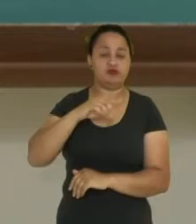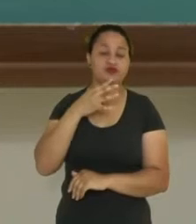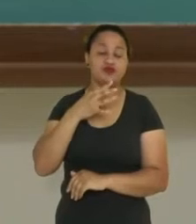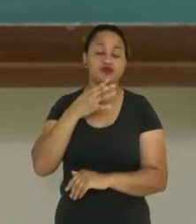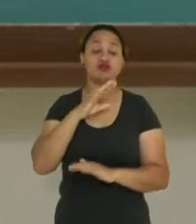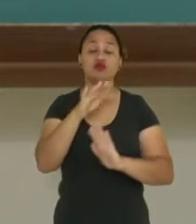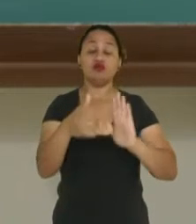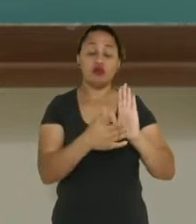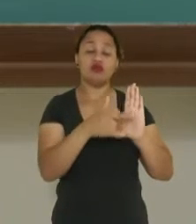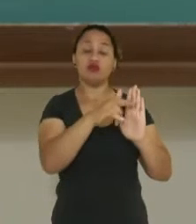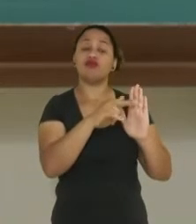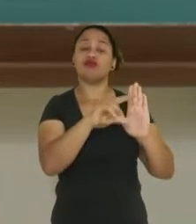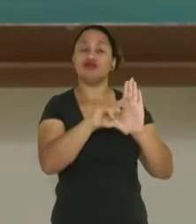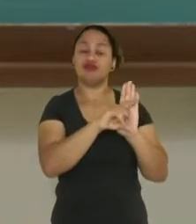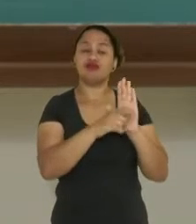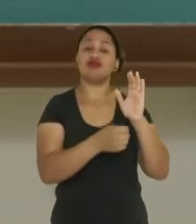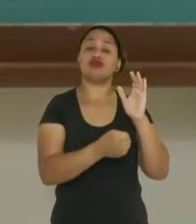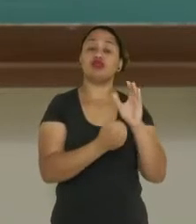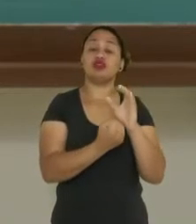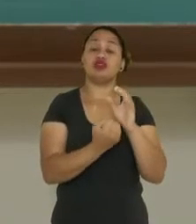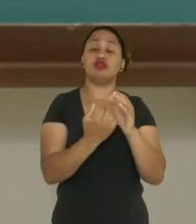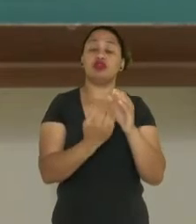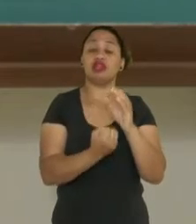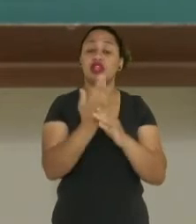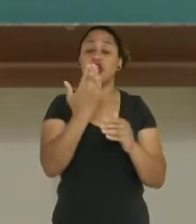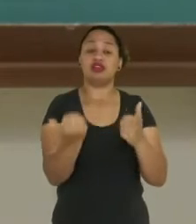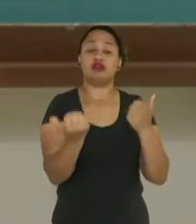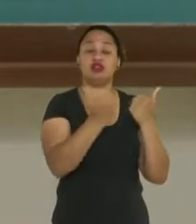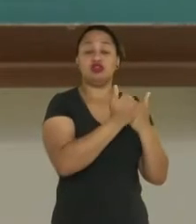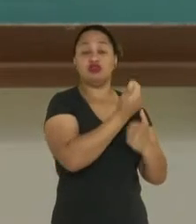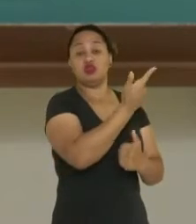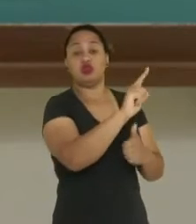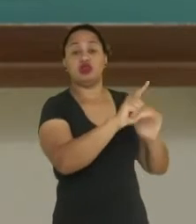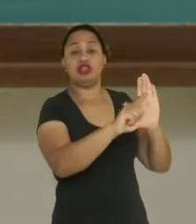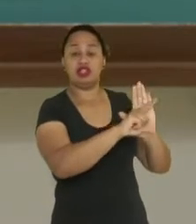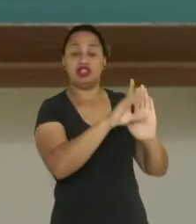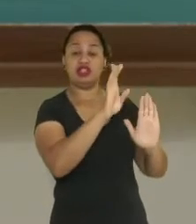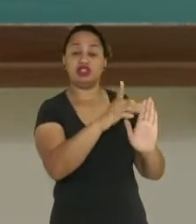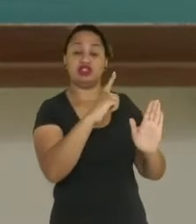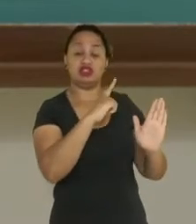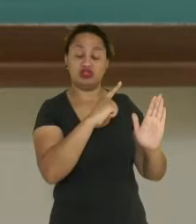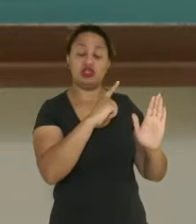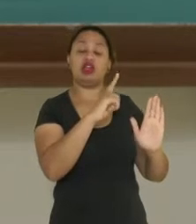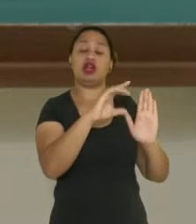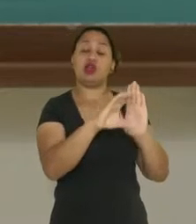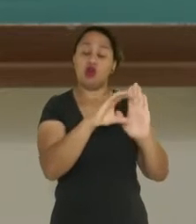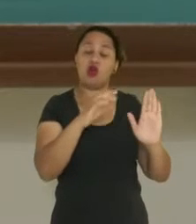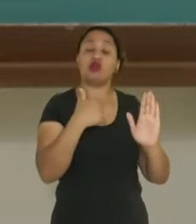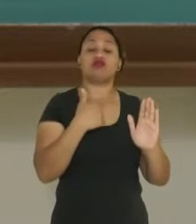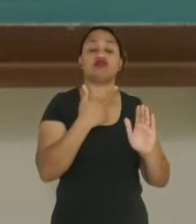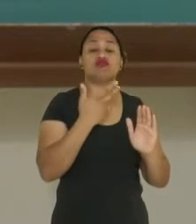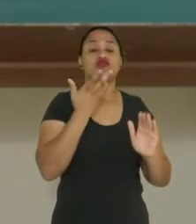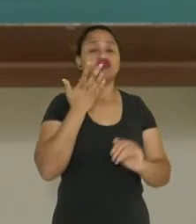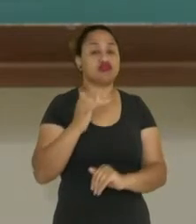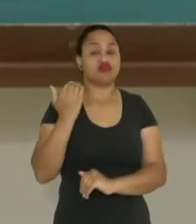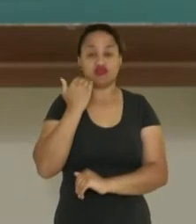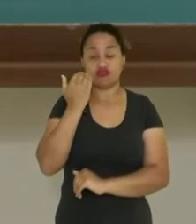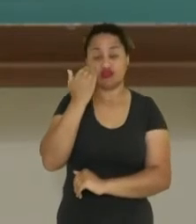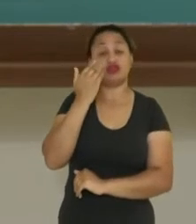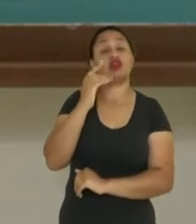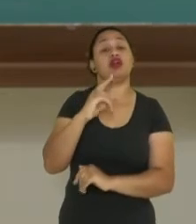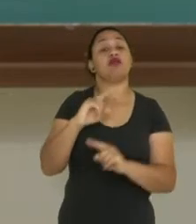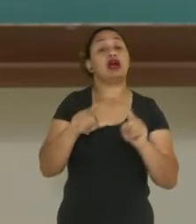foi criado para substituir uma lei que já existia, que era o Código de Menores, que foi criado durante o regime militar.